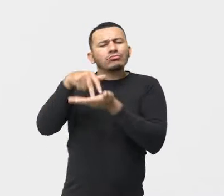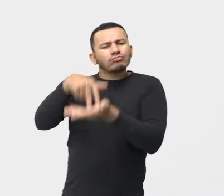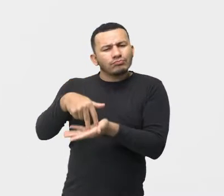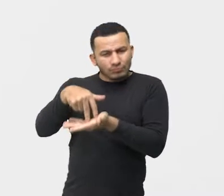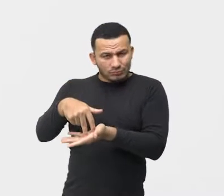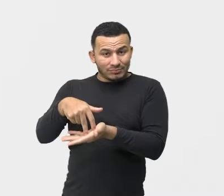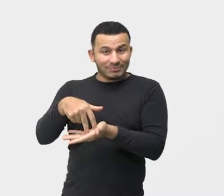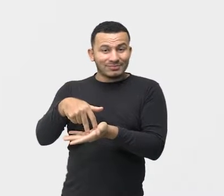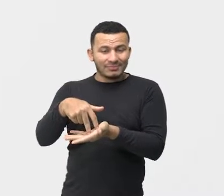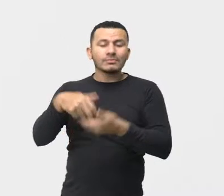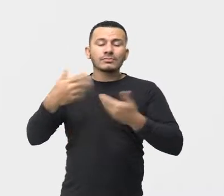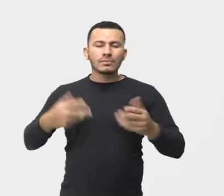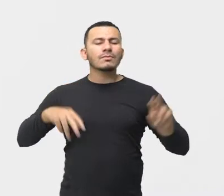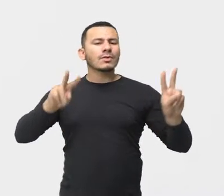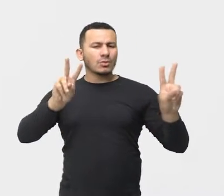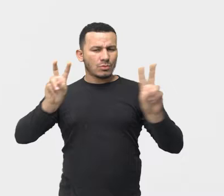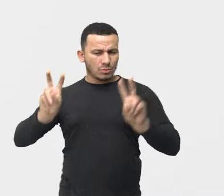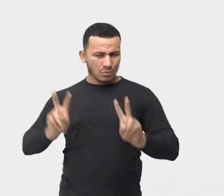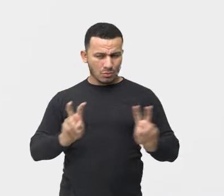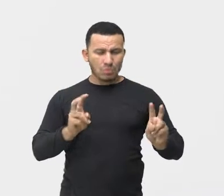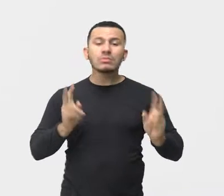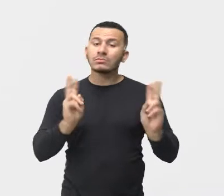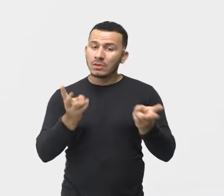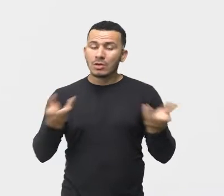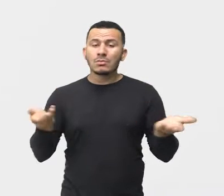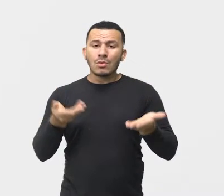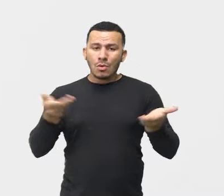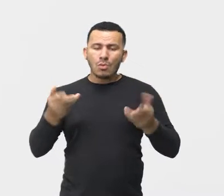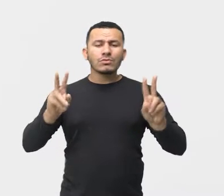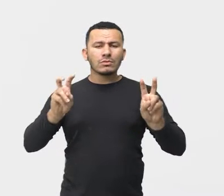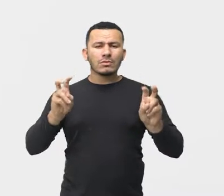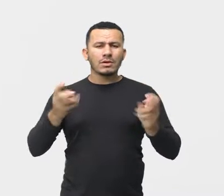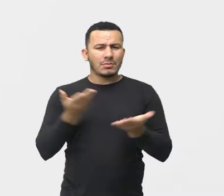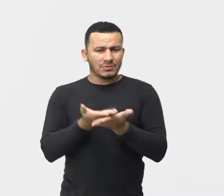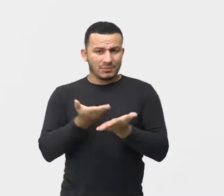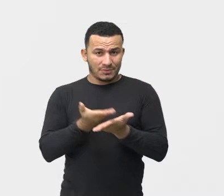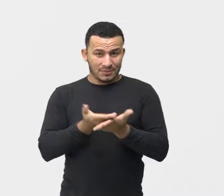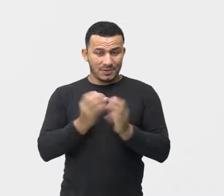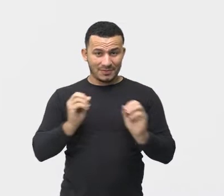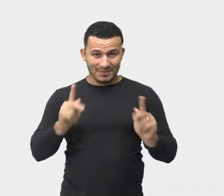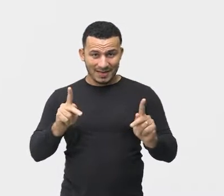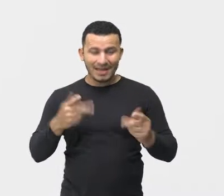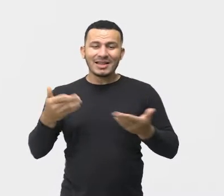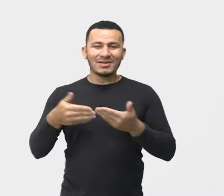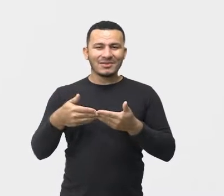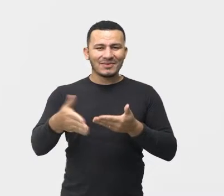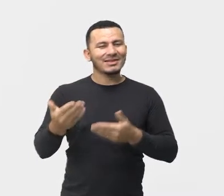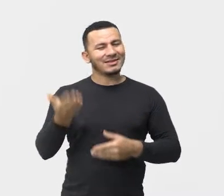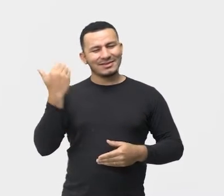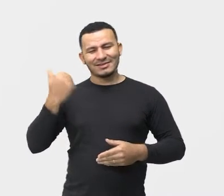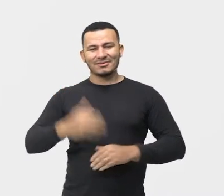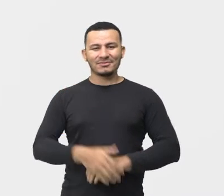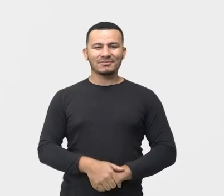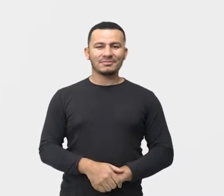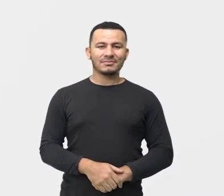sobre isso o tema da nossa aula de hoje, ok? Então, vem para a aula com a gente.